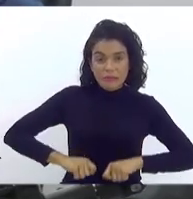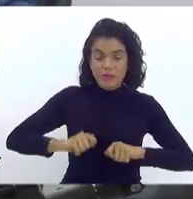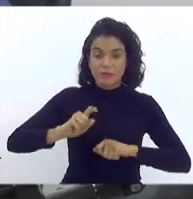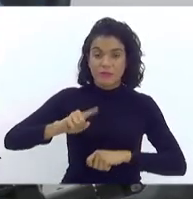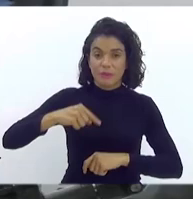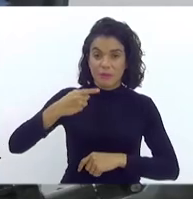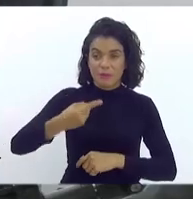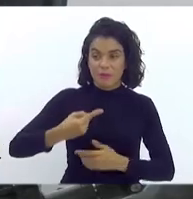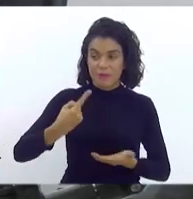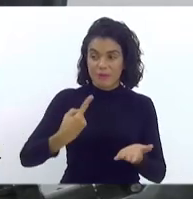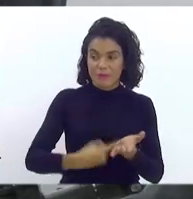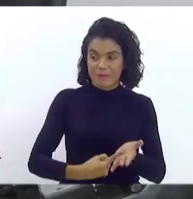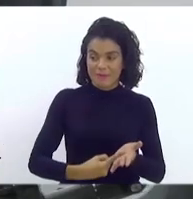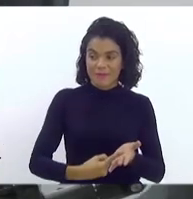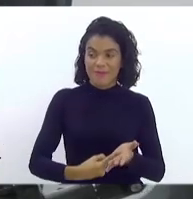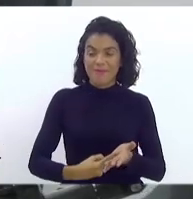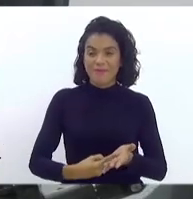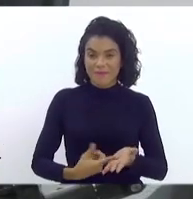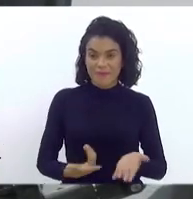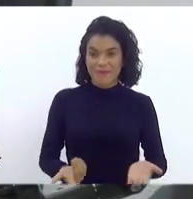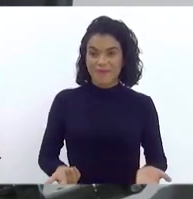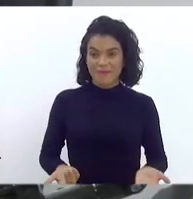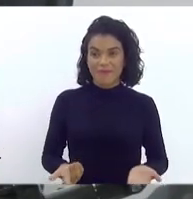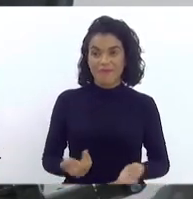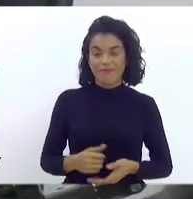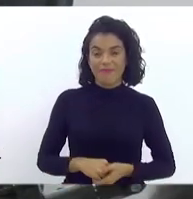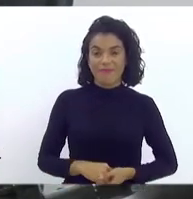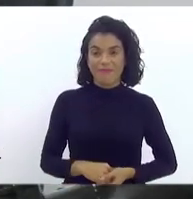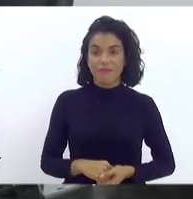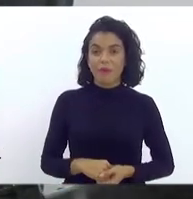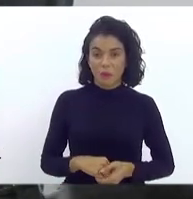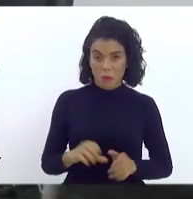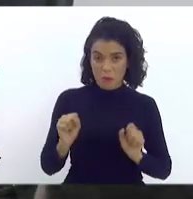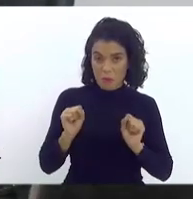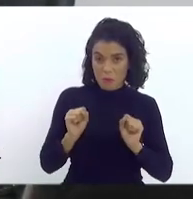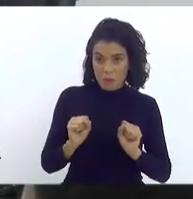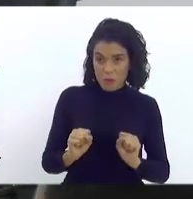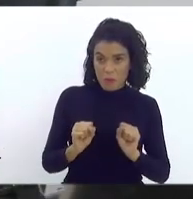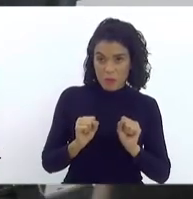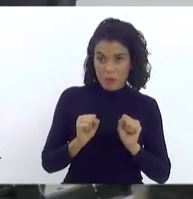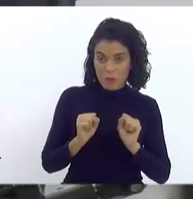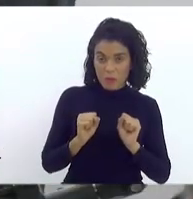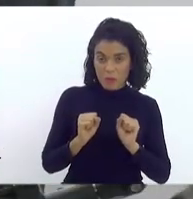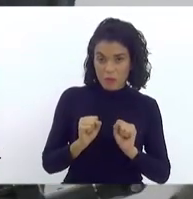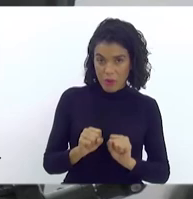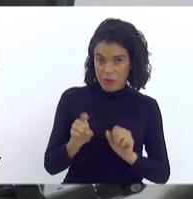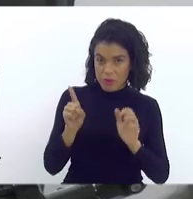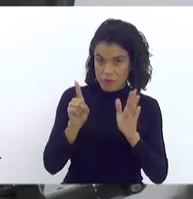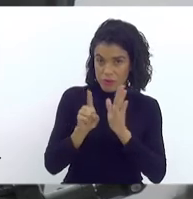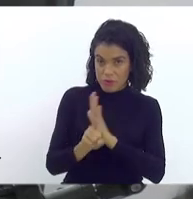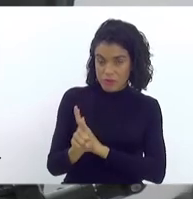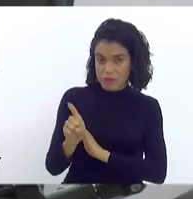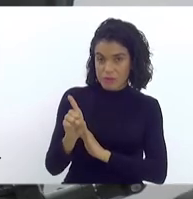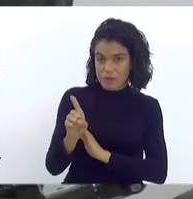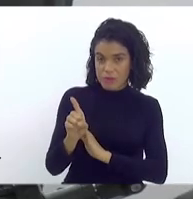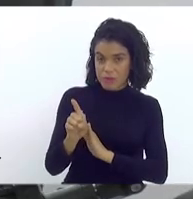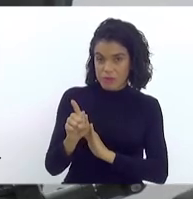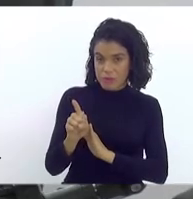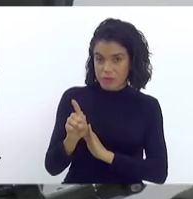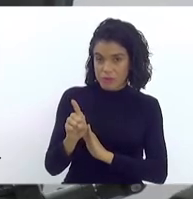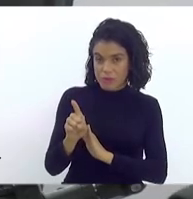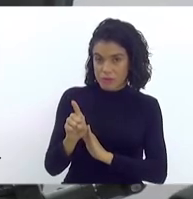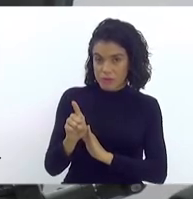gente possa ser o mais contundente possível aqui com a Genersa. Posso fazer deputado Jorge Felipe? A sua pergunta?